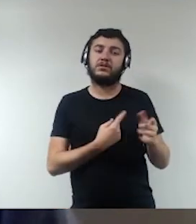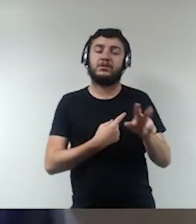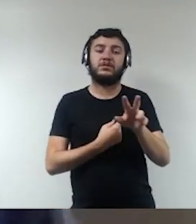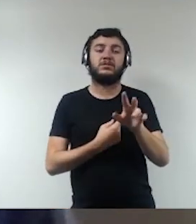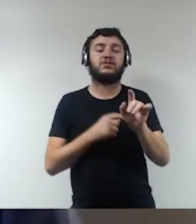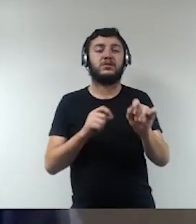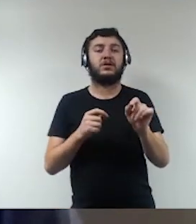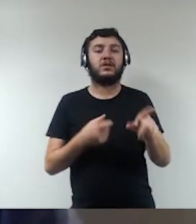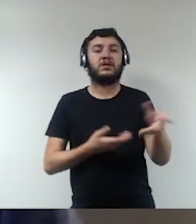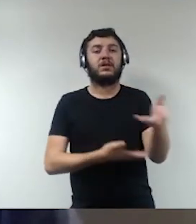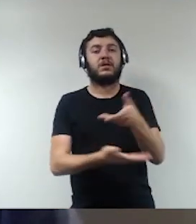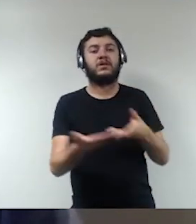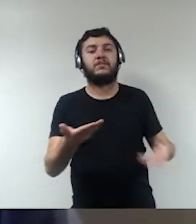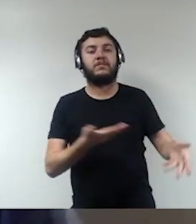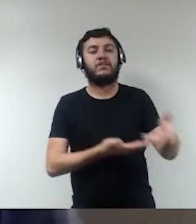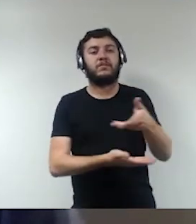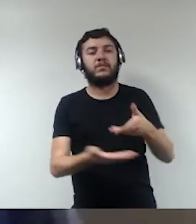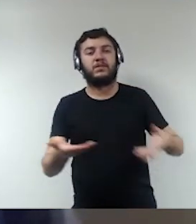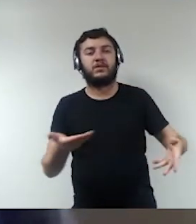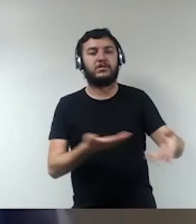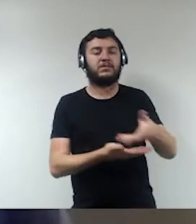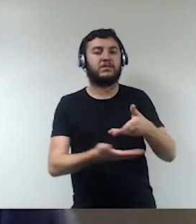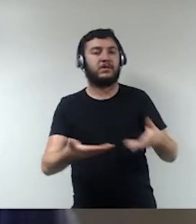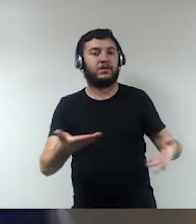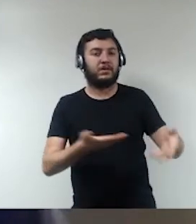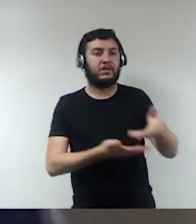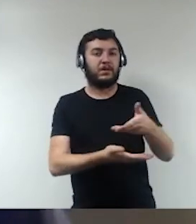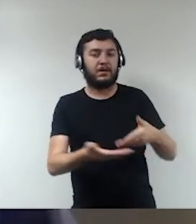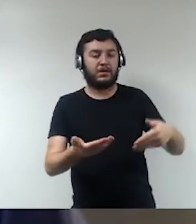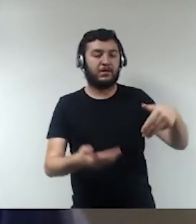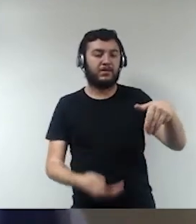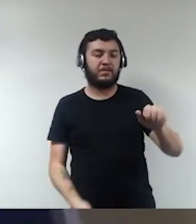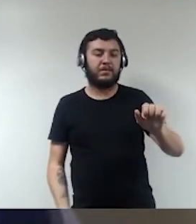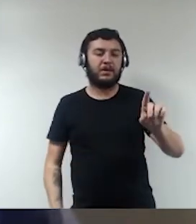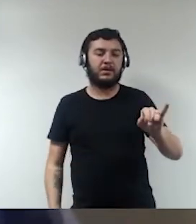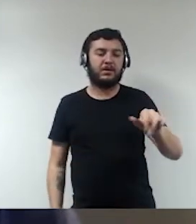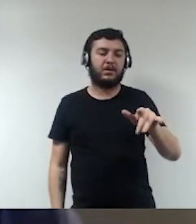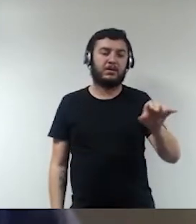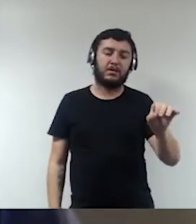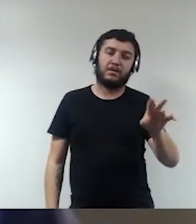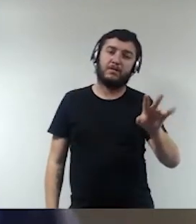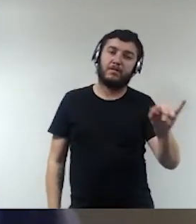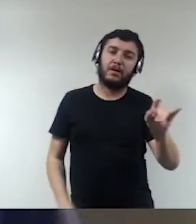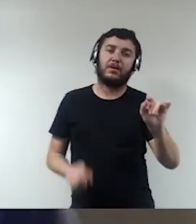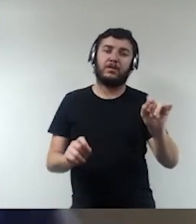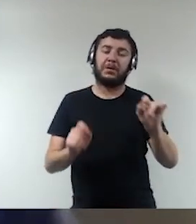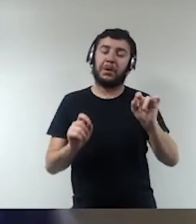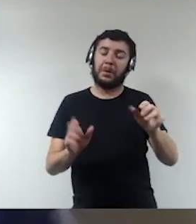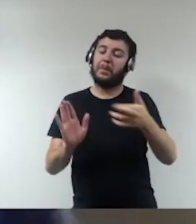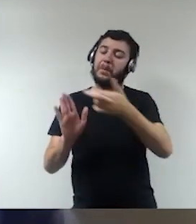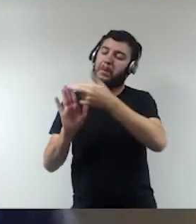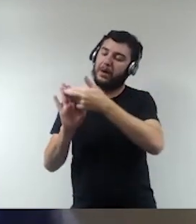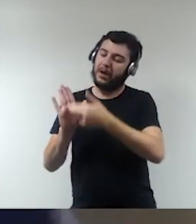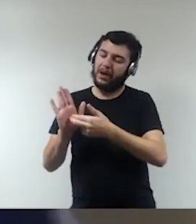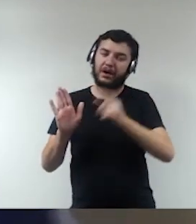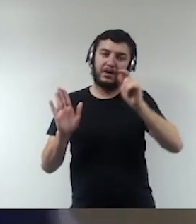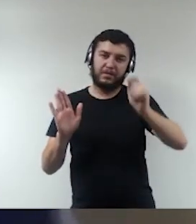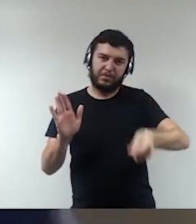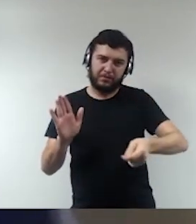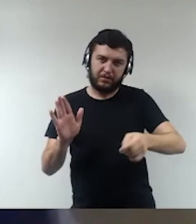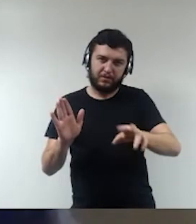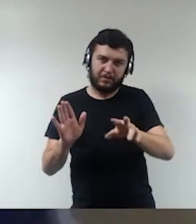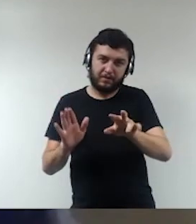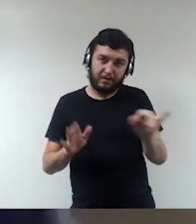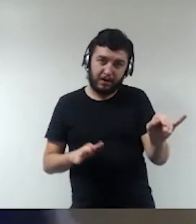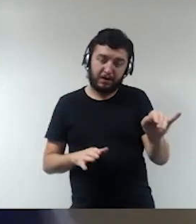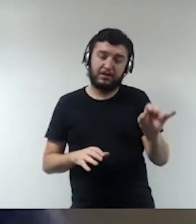a mediação da recuperação nesse caso? Isso funciona? Isso deve ser uma medida em definitivo? Enfim, queria te ouvir em relação a